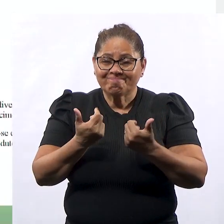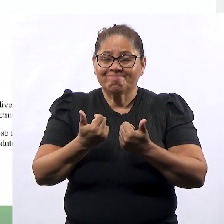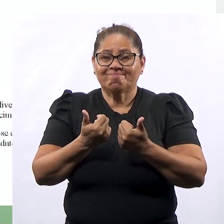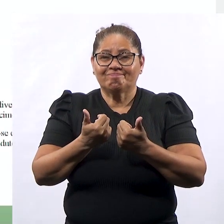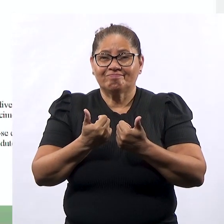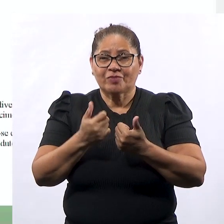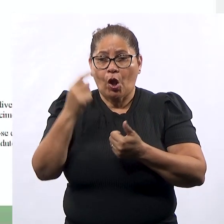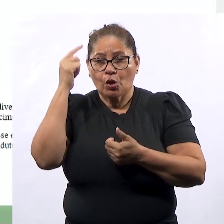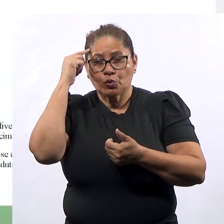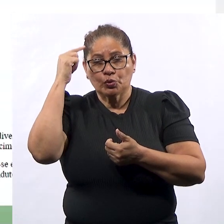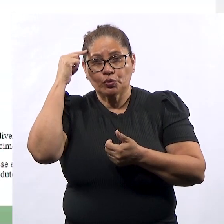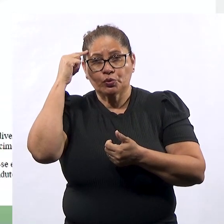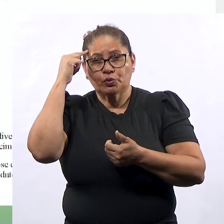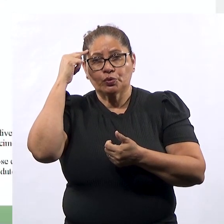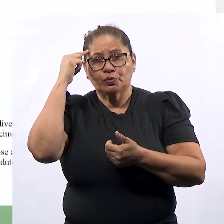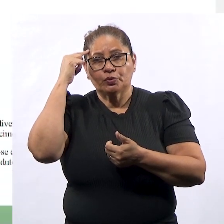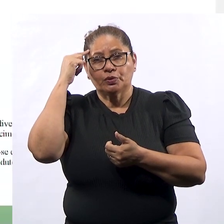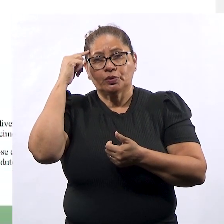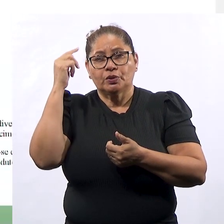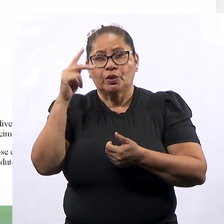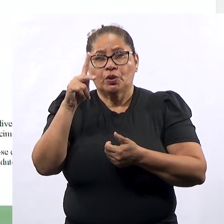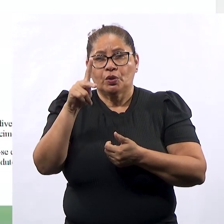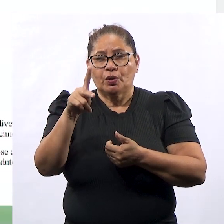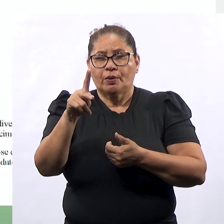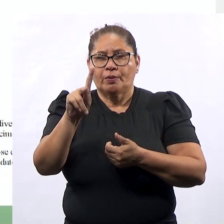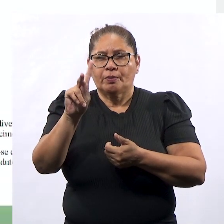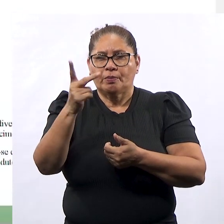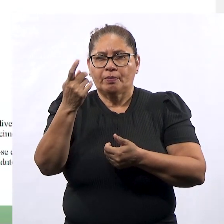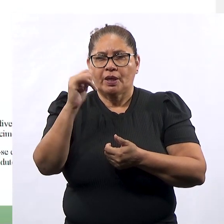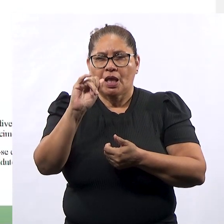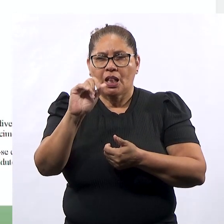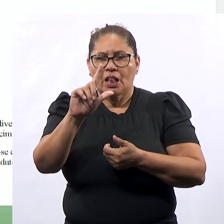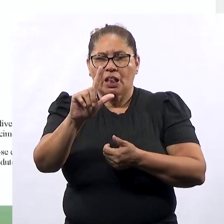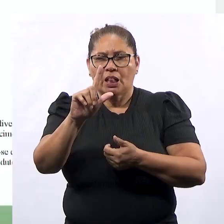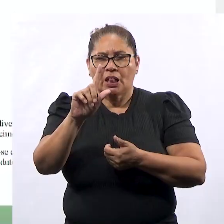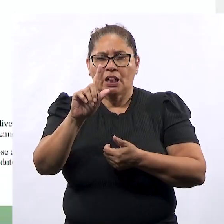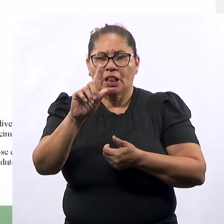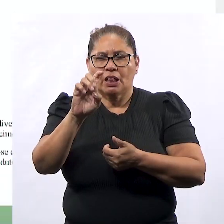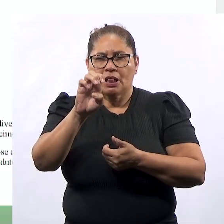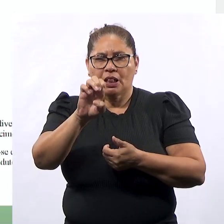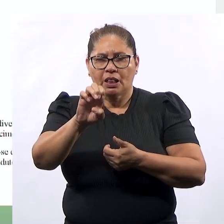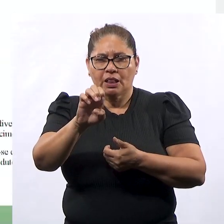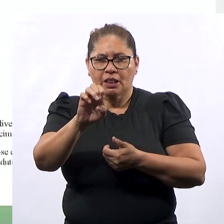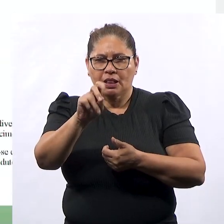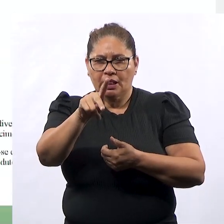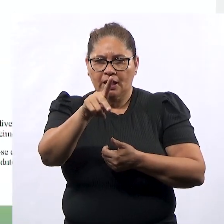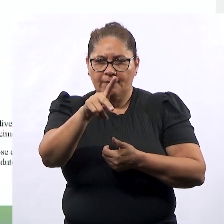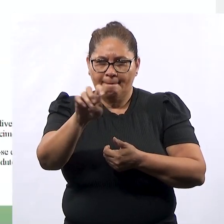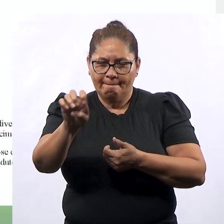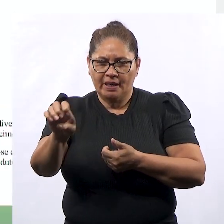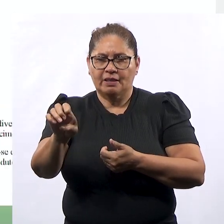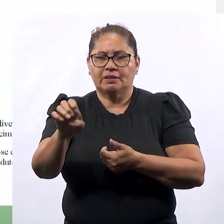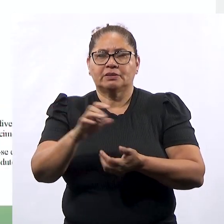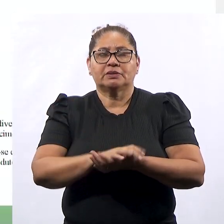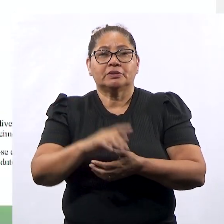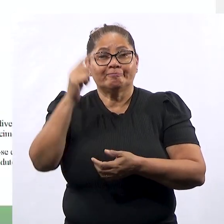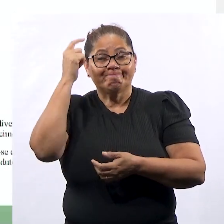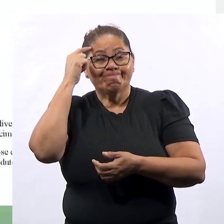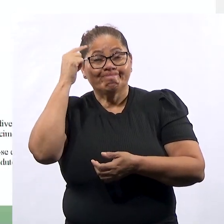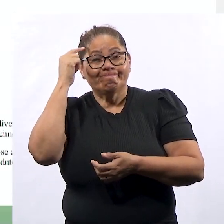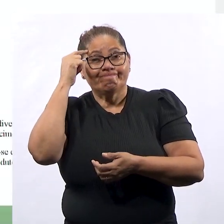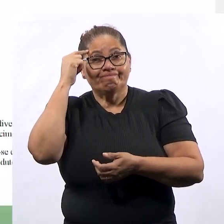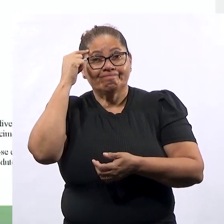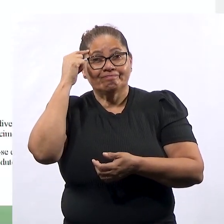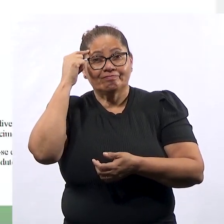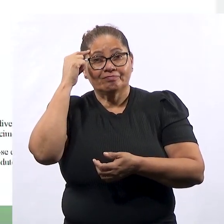bastante aproximada da ideia do Philippe Renaud, que é um dos grandes nomes sobre a avaliação, que a gente vai trabalhar a